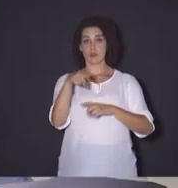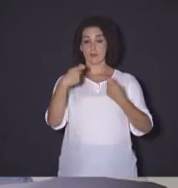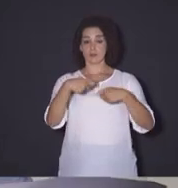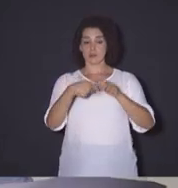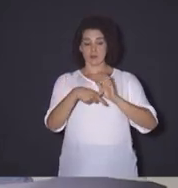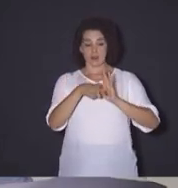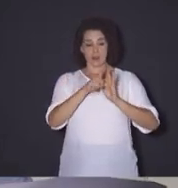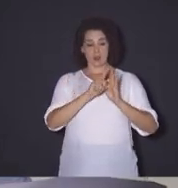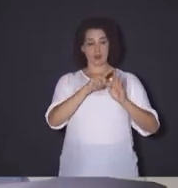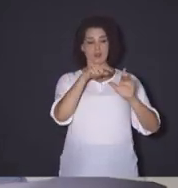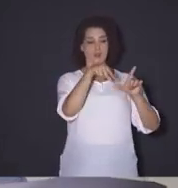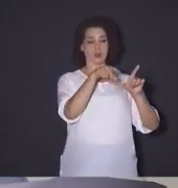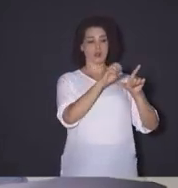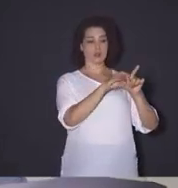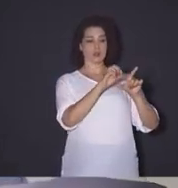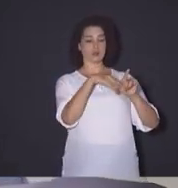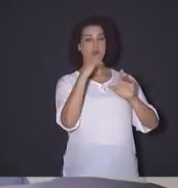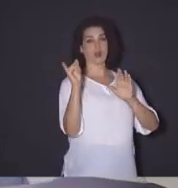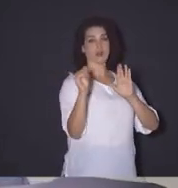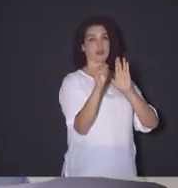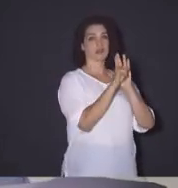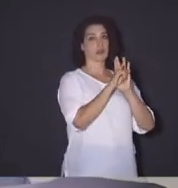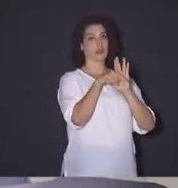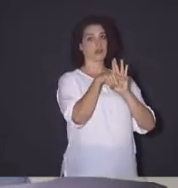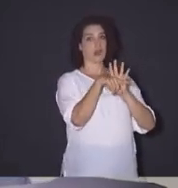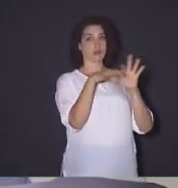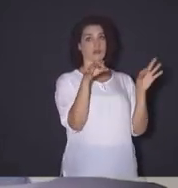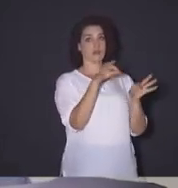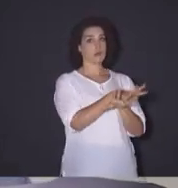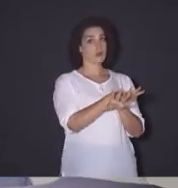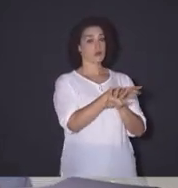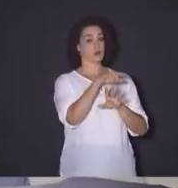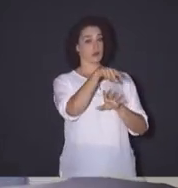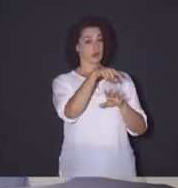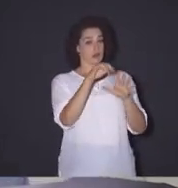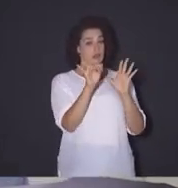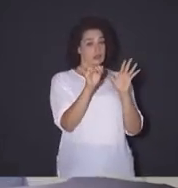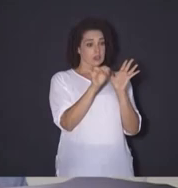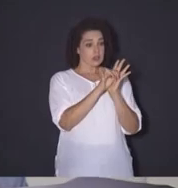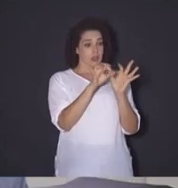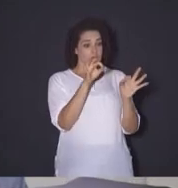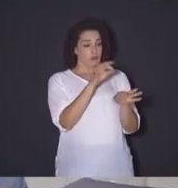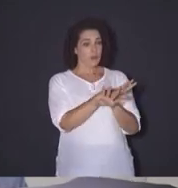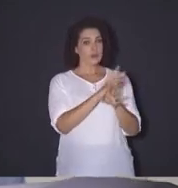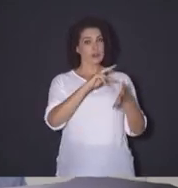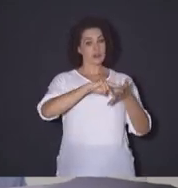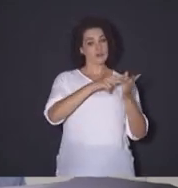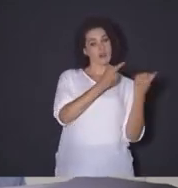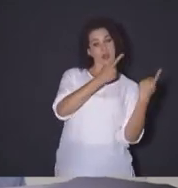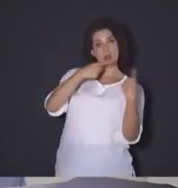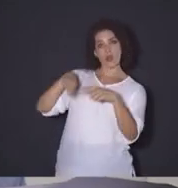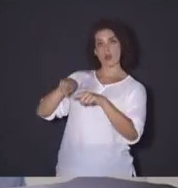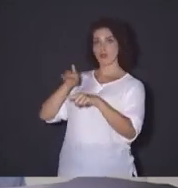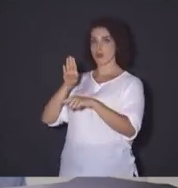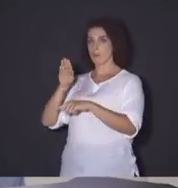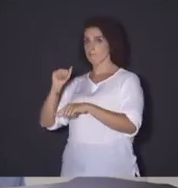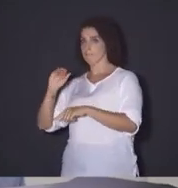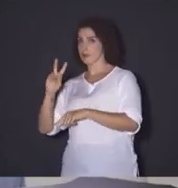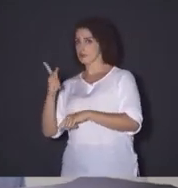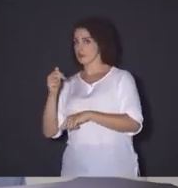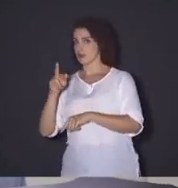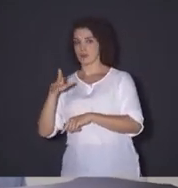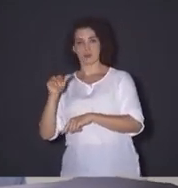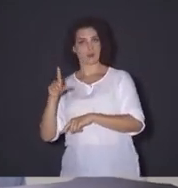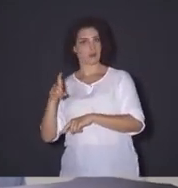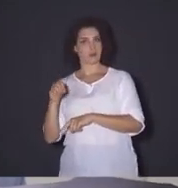licenciaturas ea construção da identidade das licenciaturas não significa oposição ao bacharelado essa é a primeira questão que eu